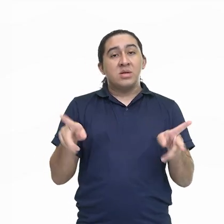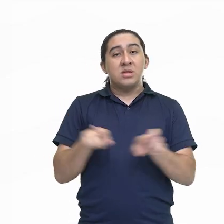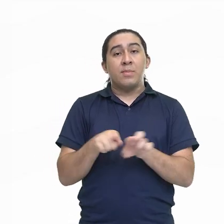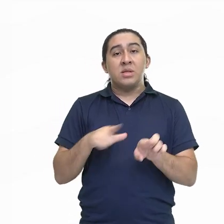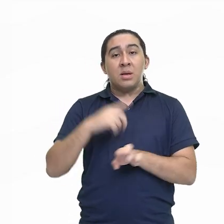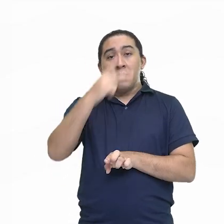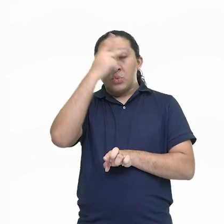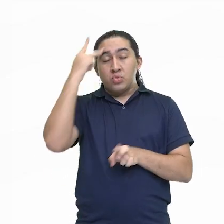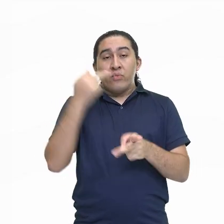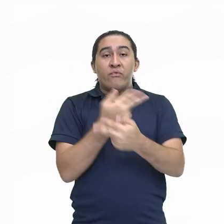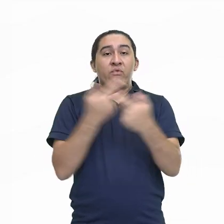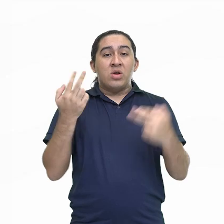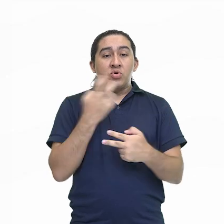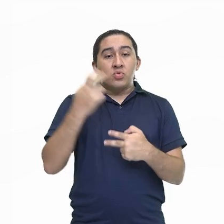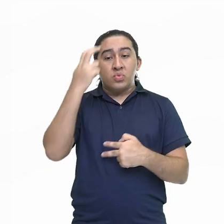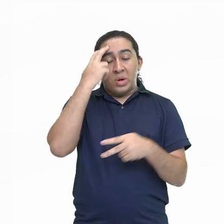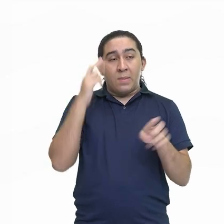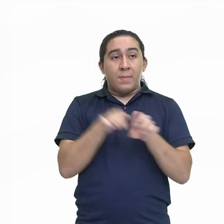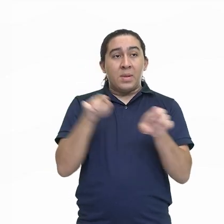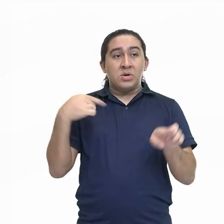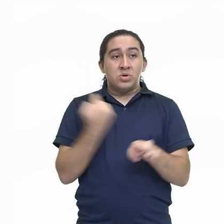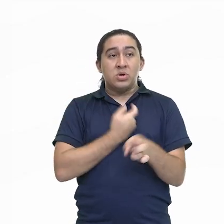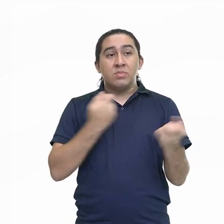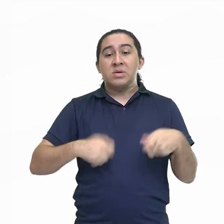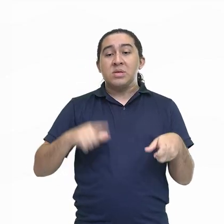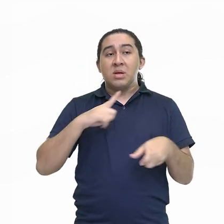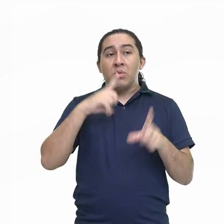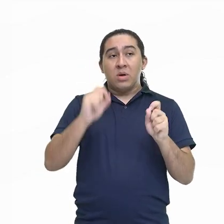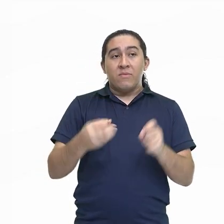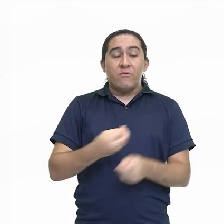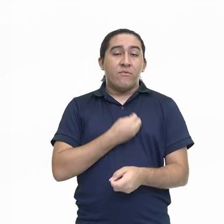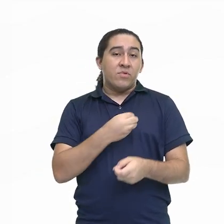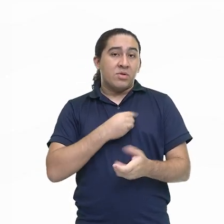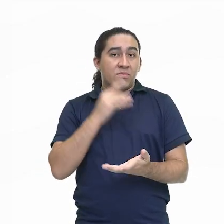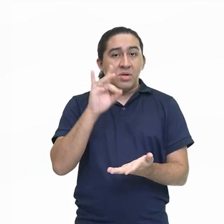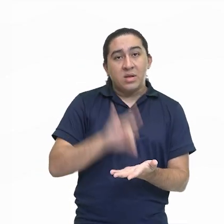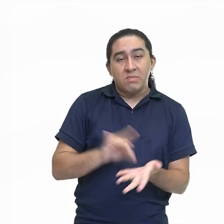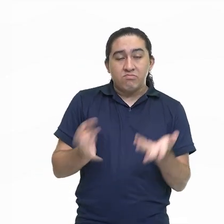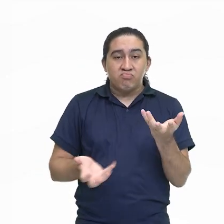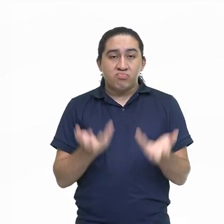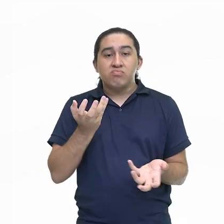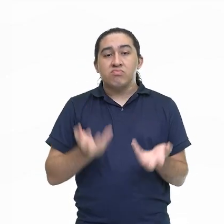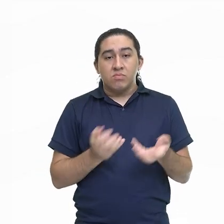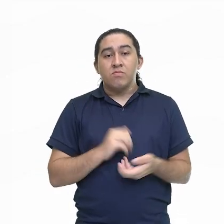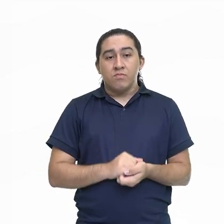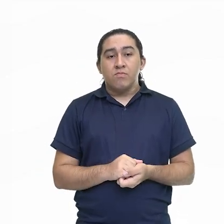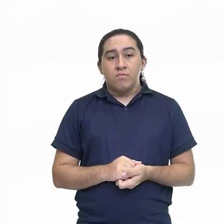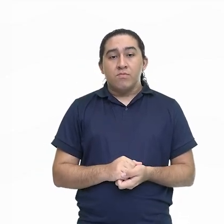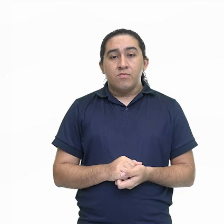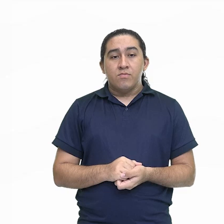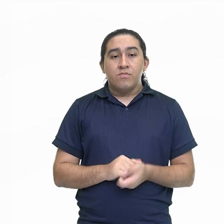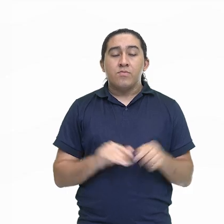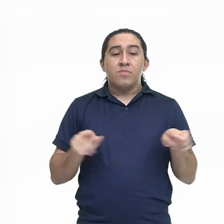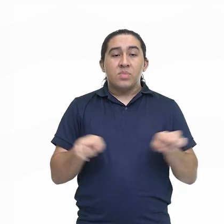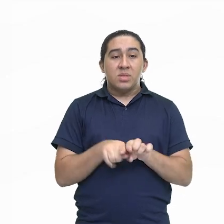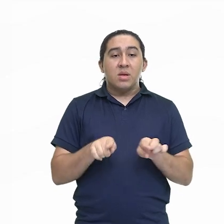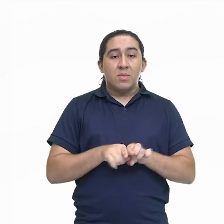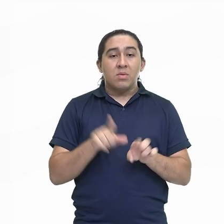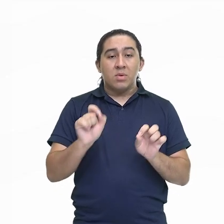temos pessoas de diferentes culturas, mas nós temos que viver de uma forma harmoniosa. Aí nós temos a inclusão